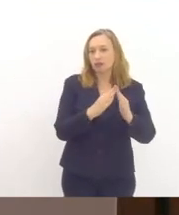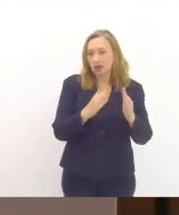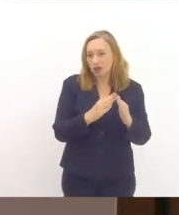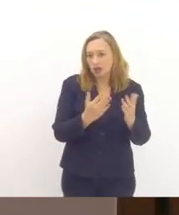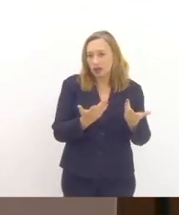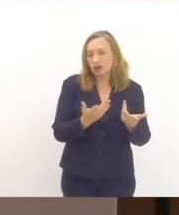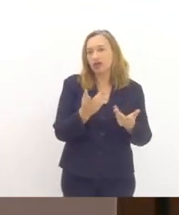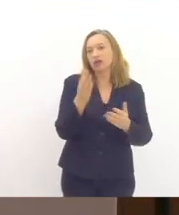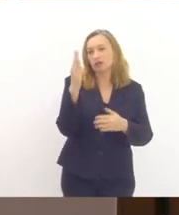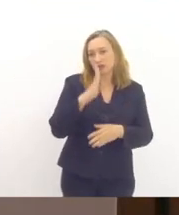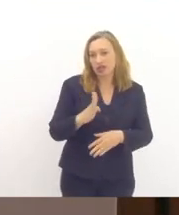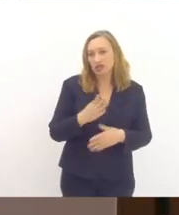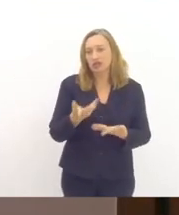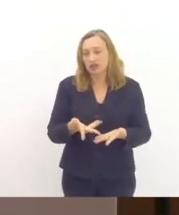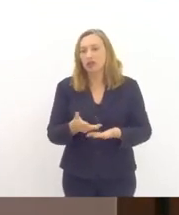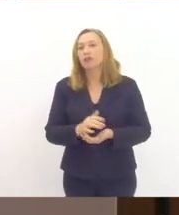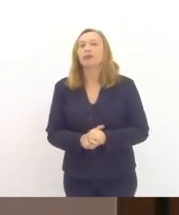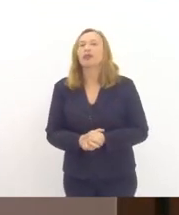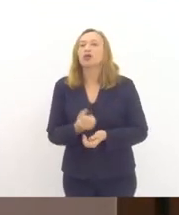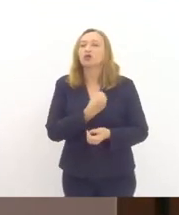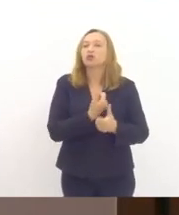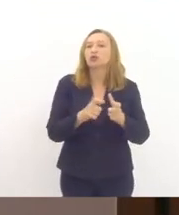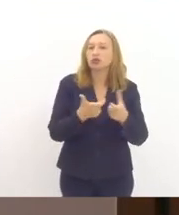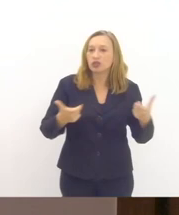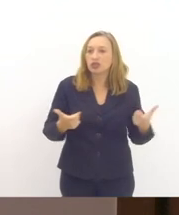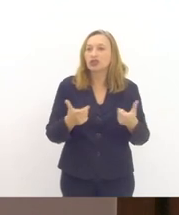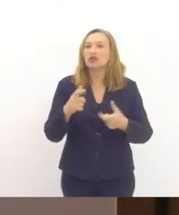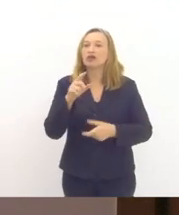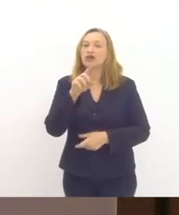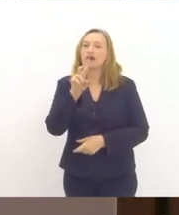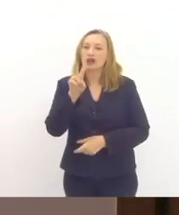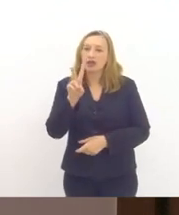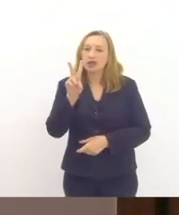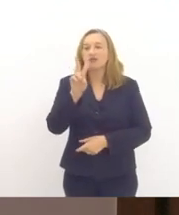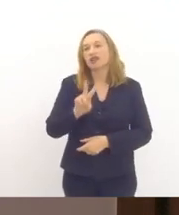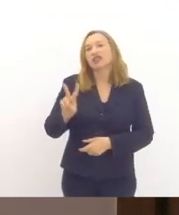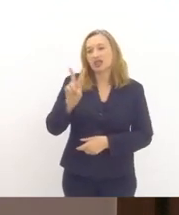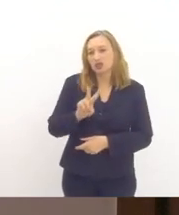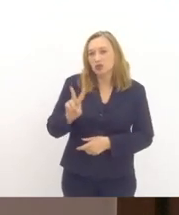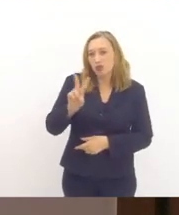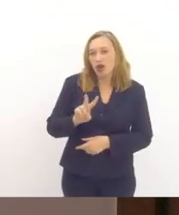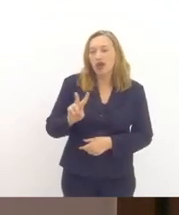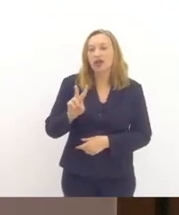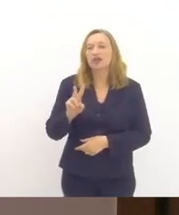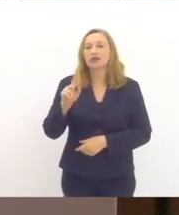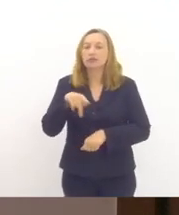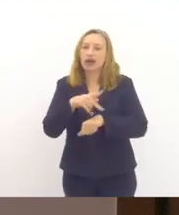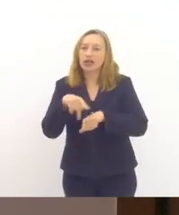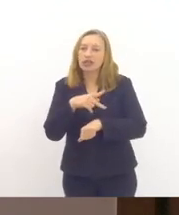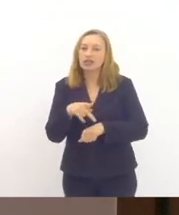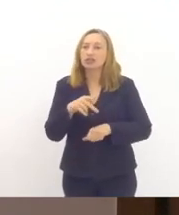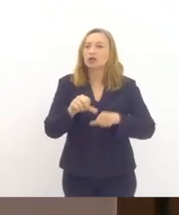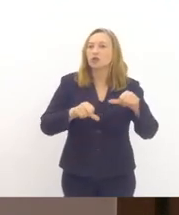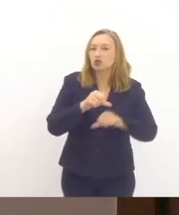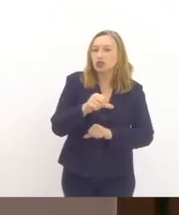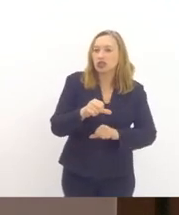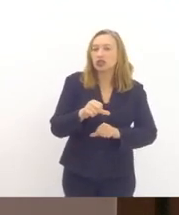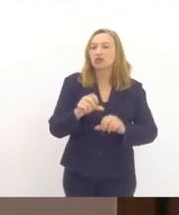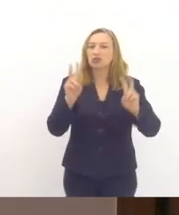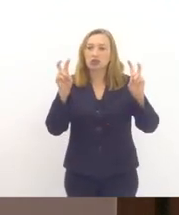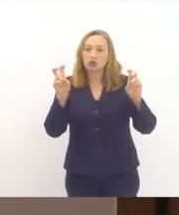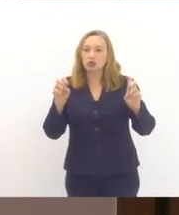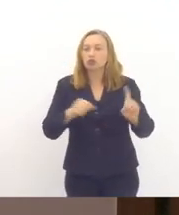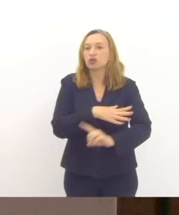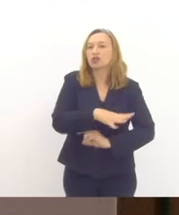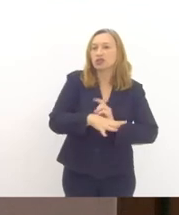fluxo bastante grande dos venezuelanos em função das mudanças, né, e das questões sociais que